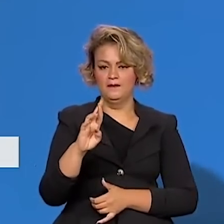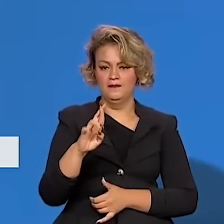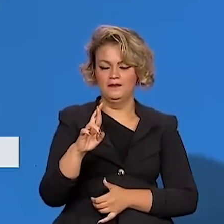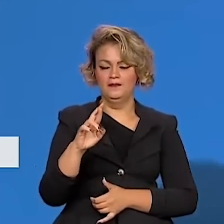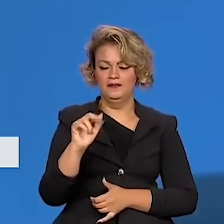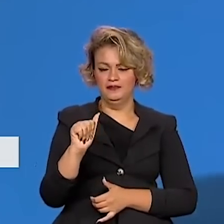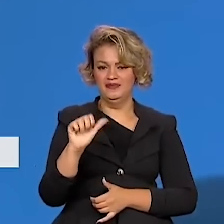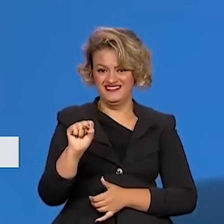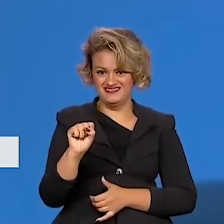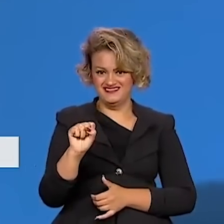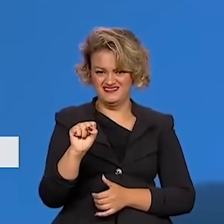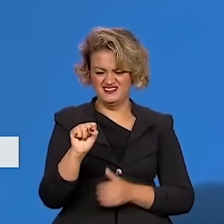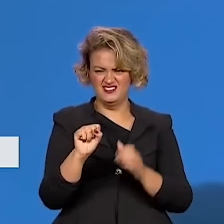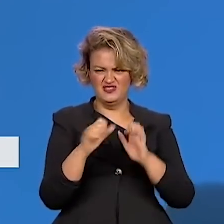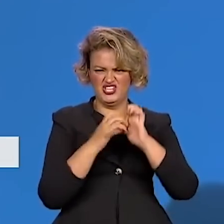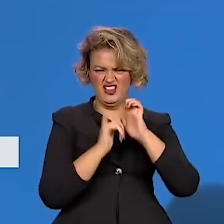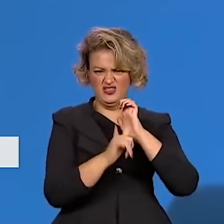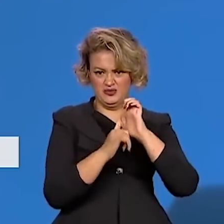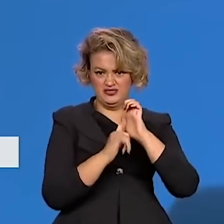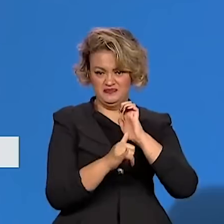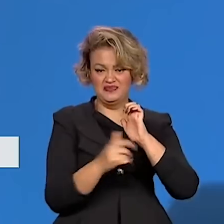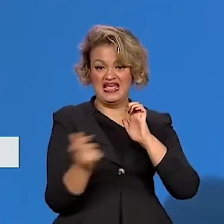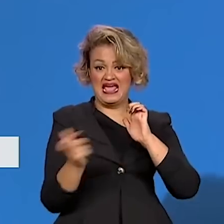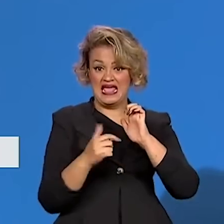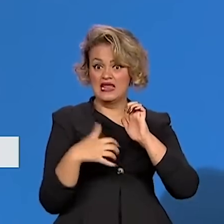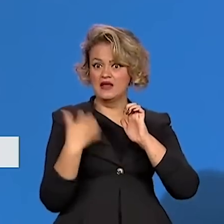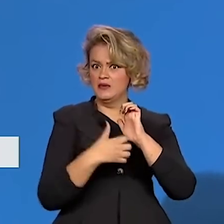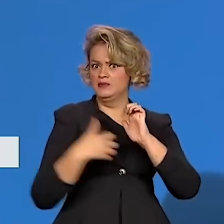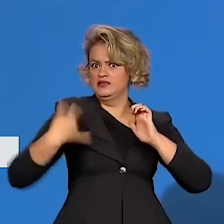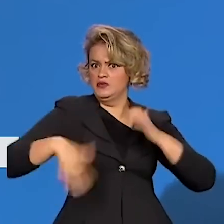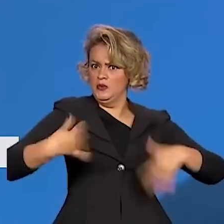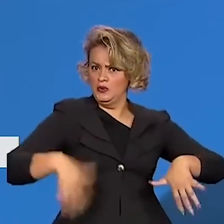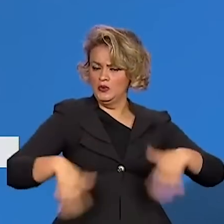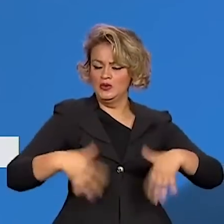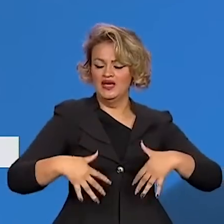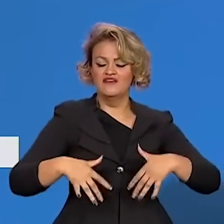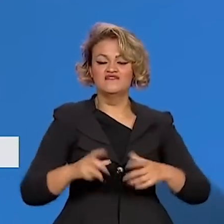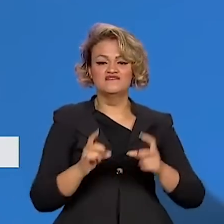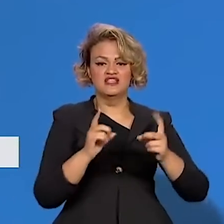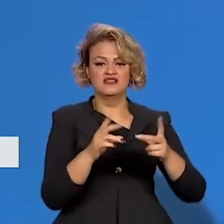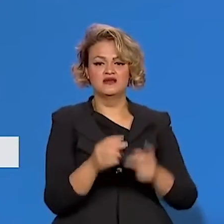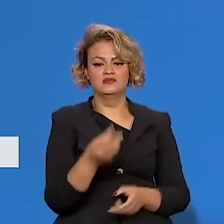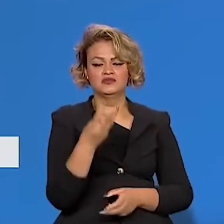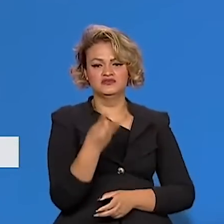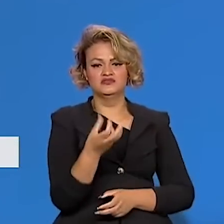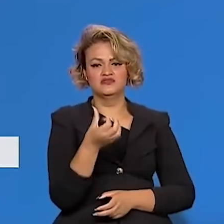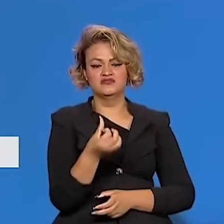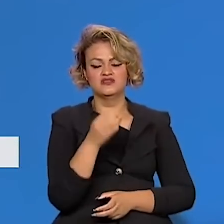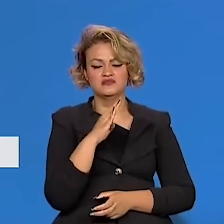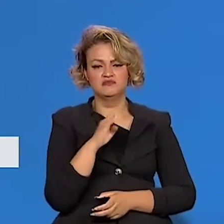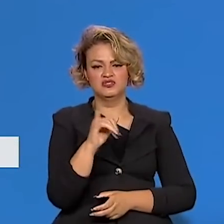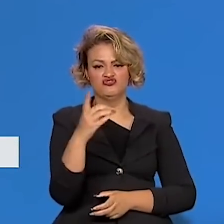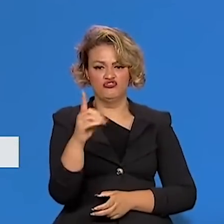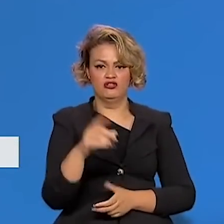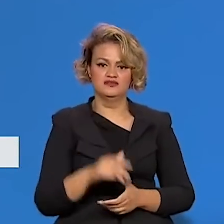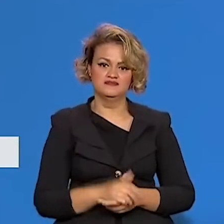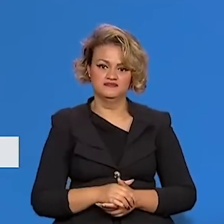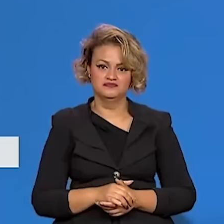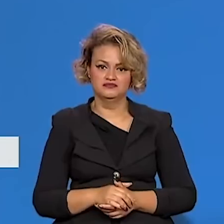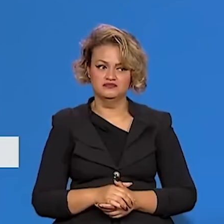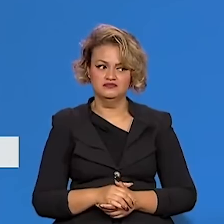uma empresa muito grande ela foi vendida por 36 milhões de dólares